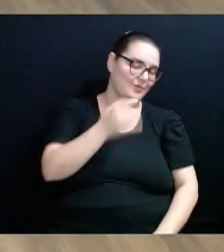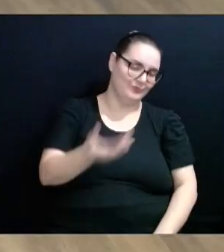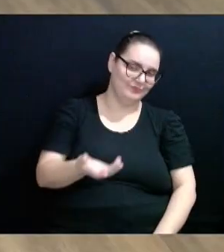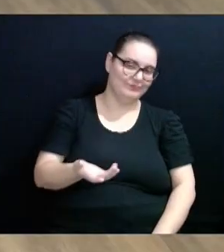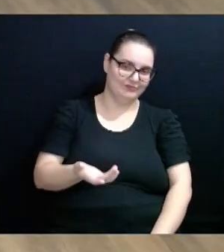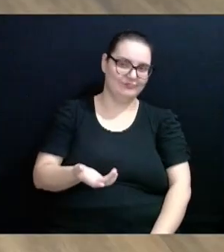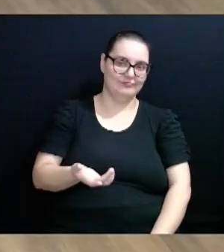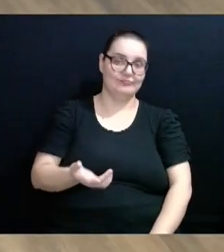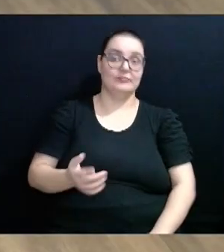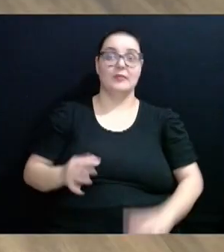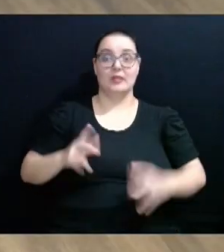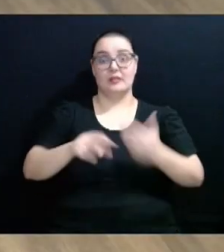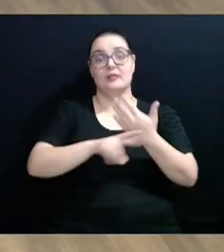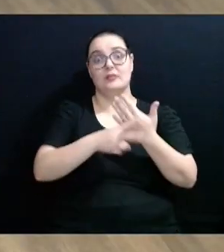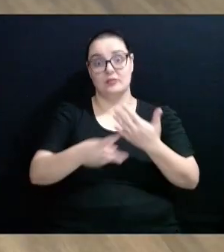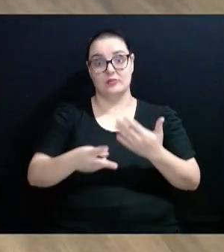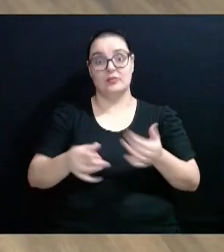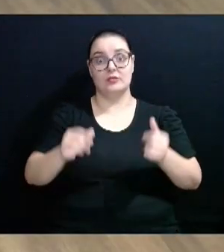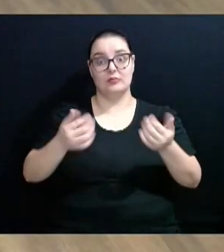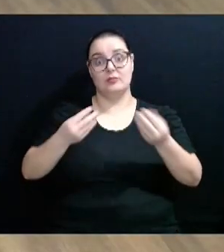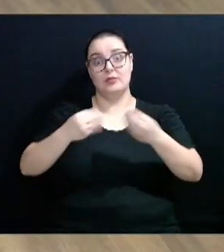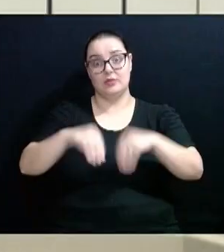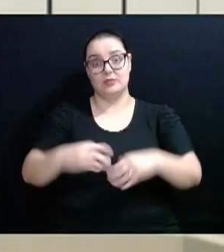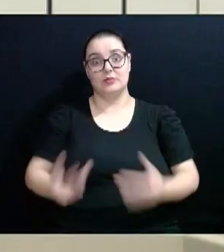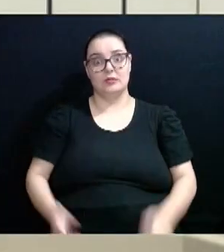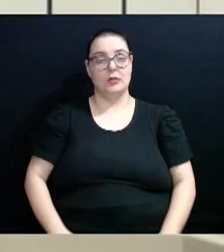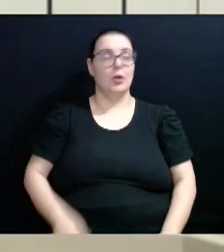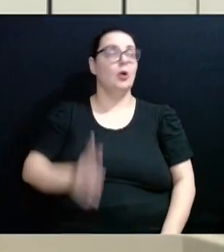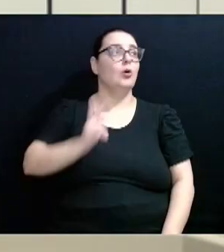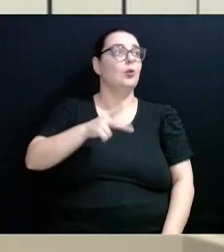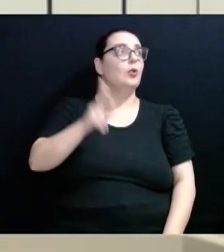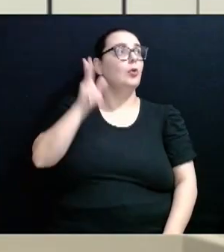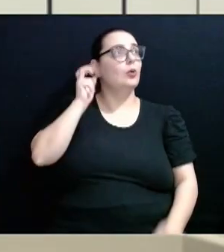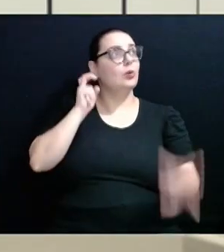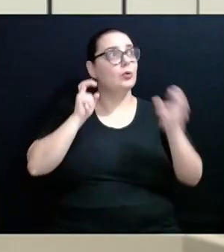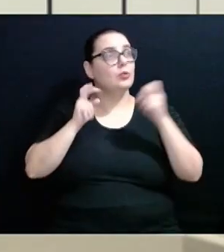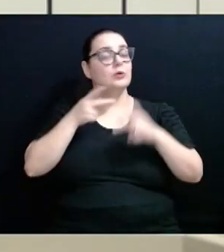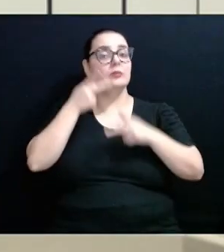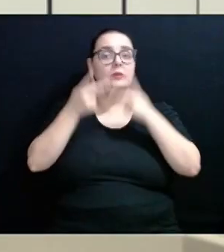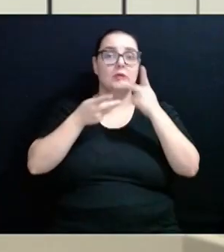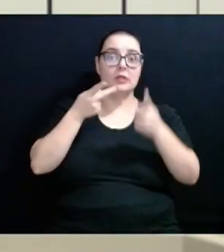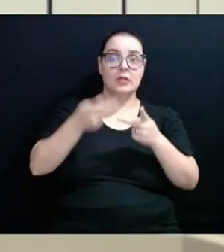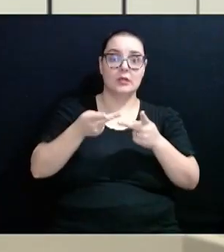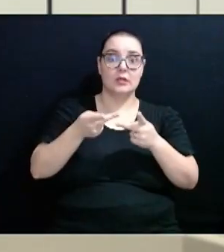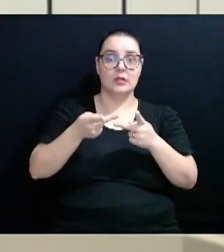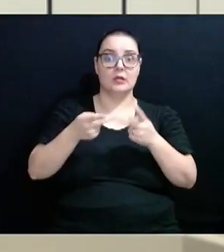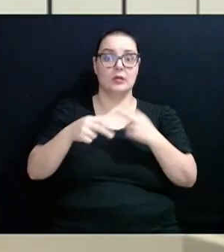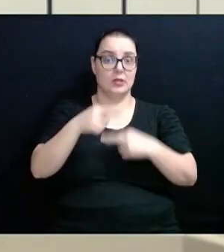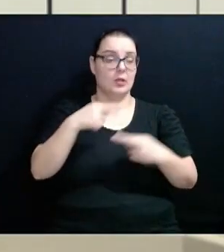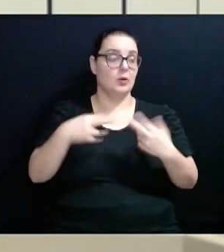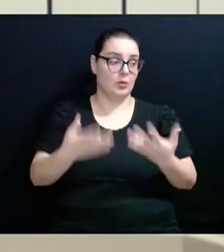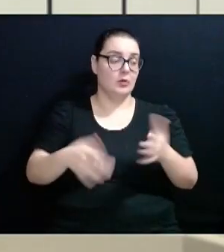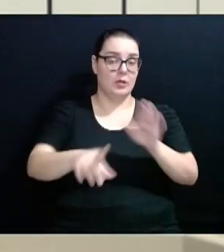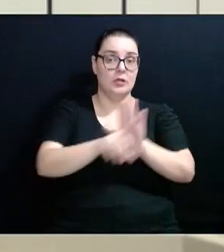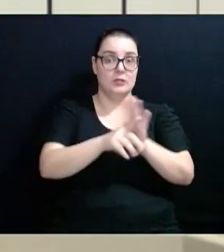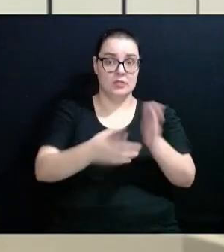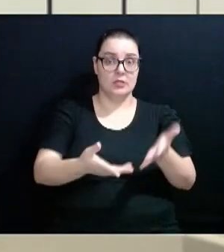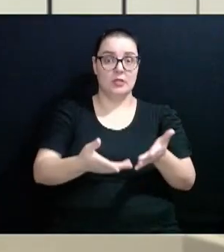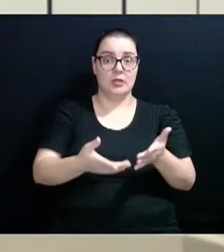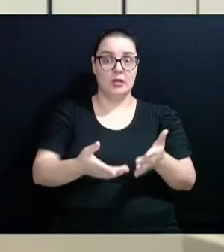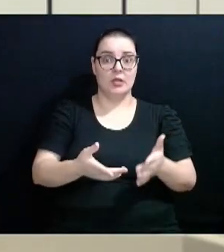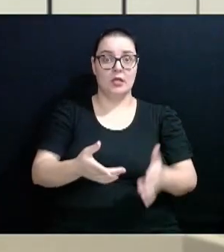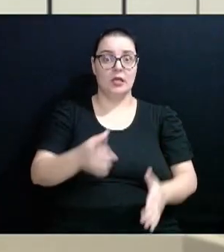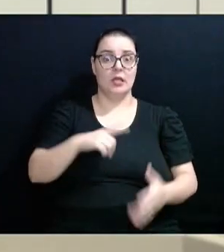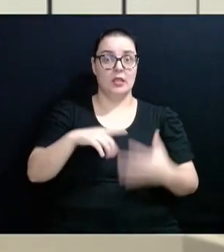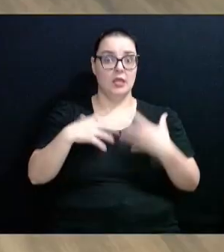mundo. Professor, a gente ainda tem ouvido muito as pessoas comentarem sobre essa lei, né, sobre ter sido sancionada essa lei